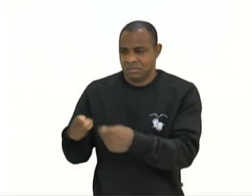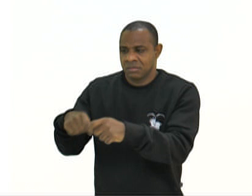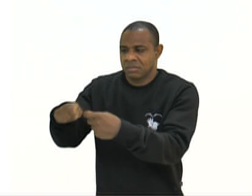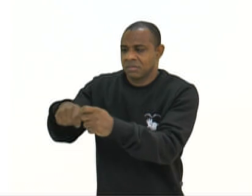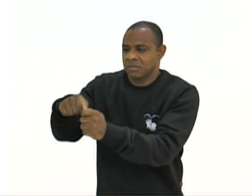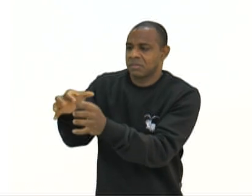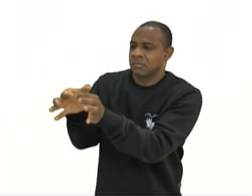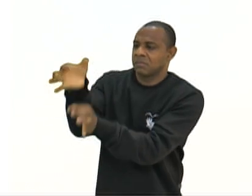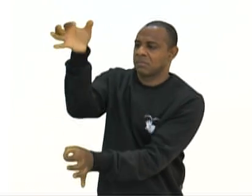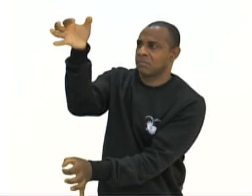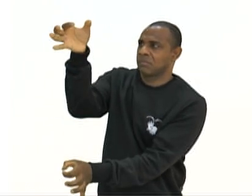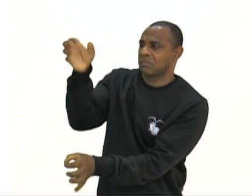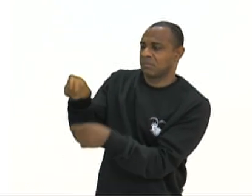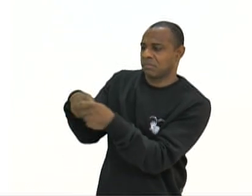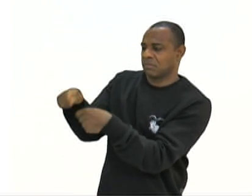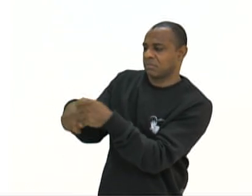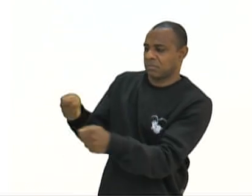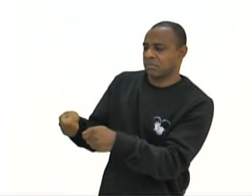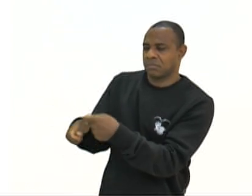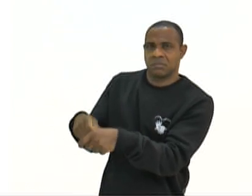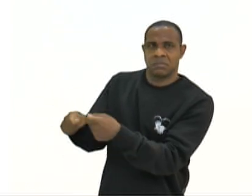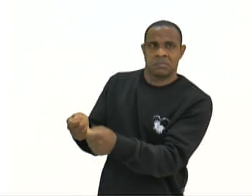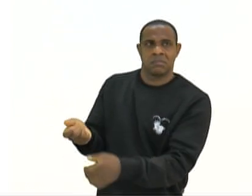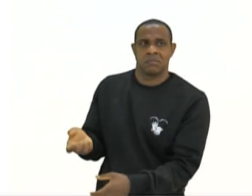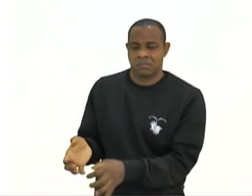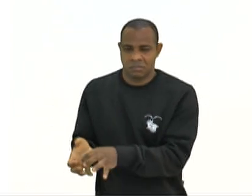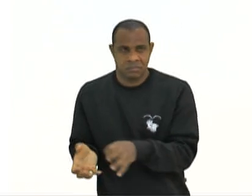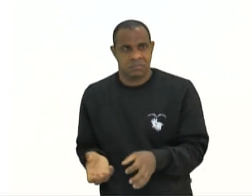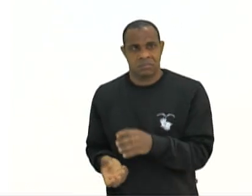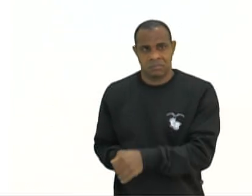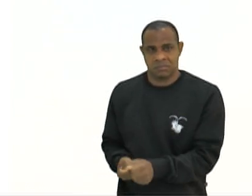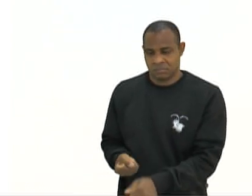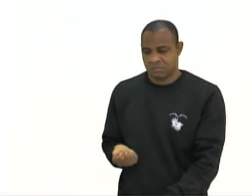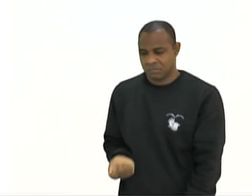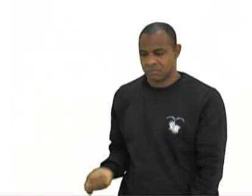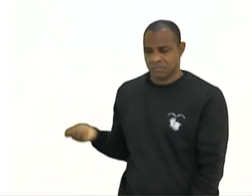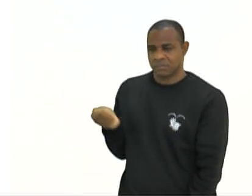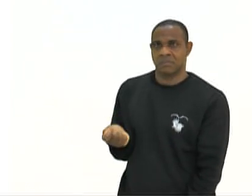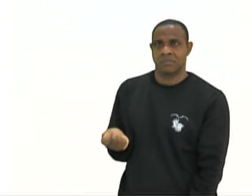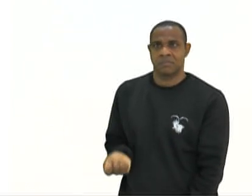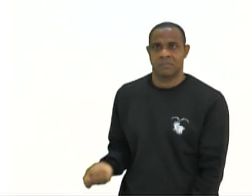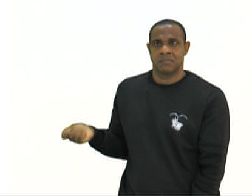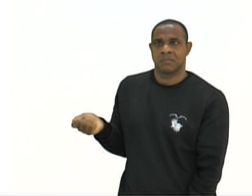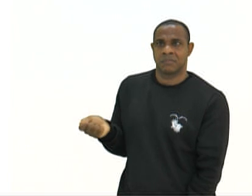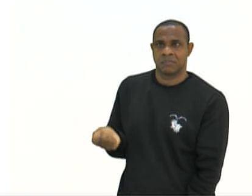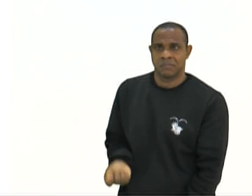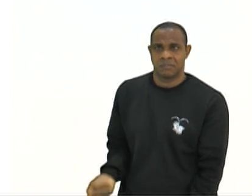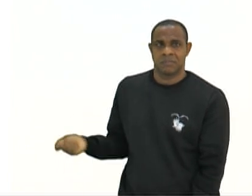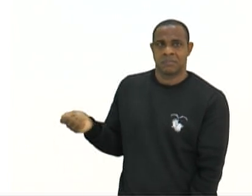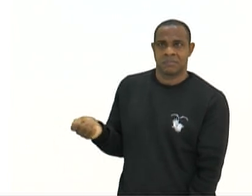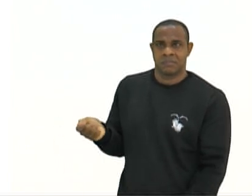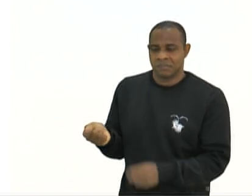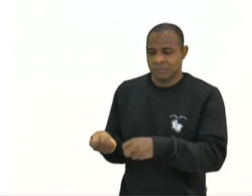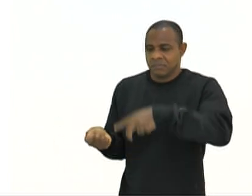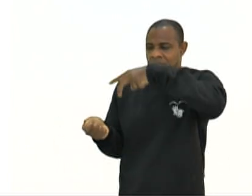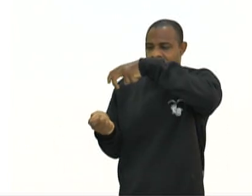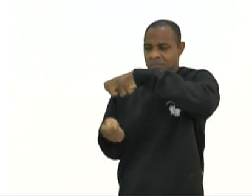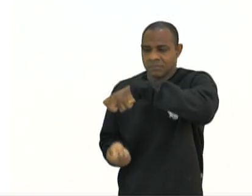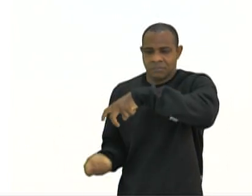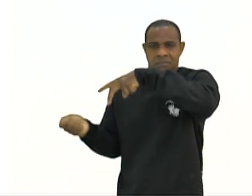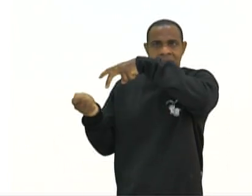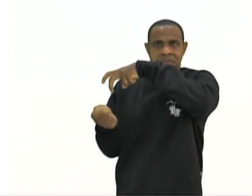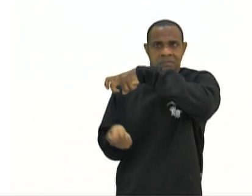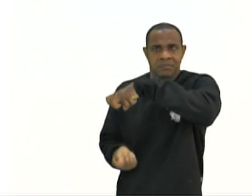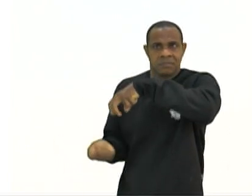ponta em uma extremidade de um determinado objeto e na outra você vai fazer essa movimentação para que o seu colega, então, pule